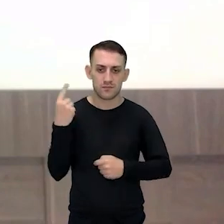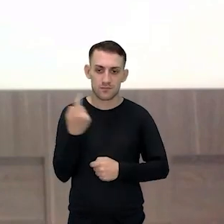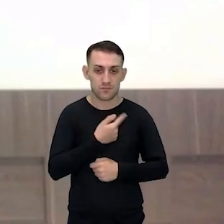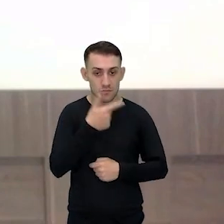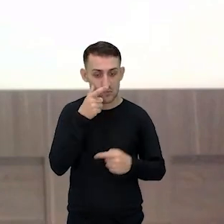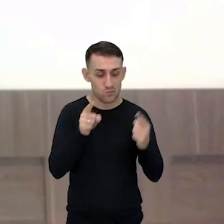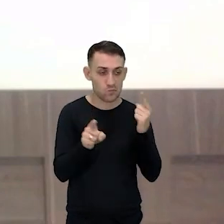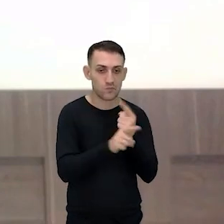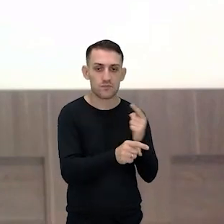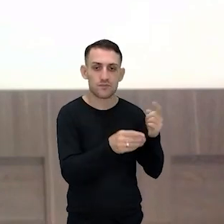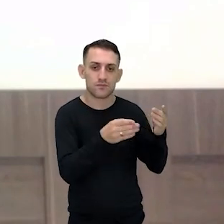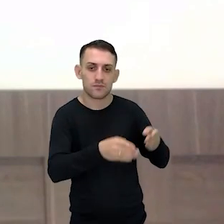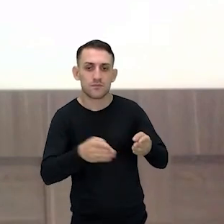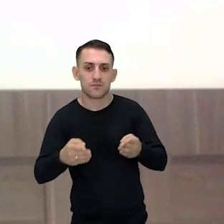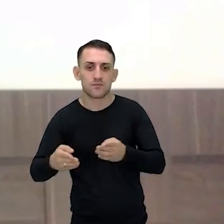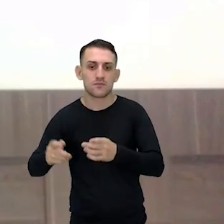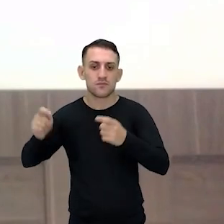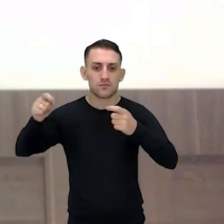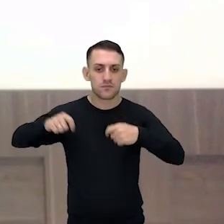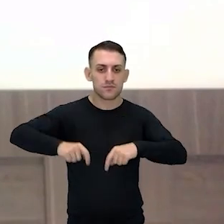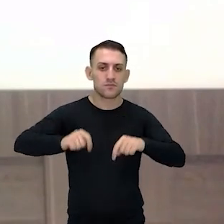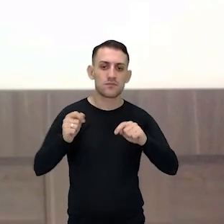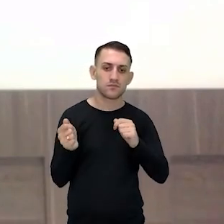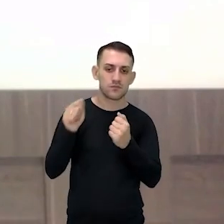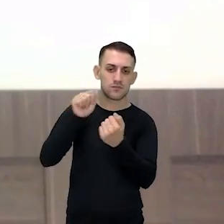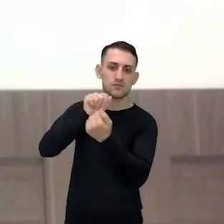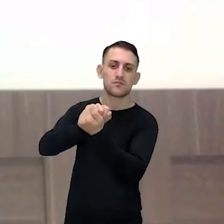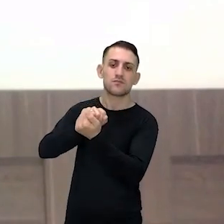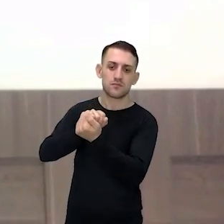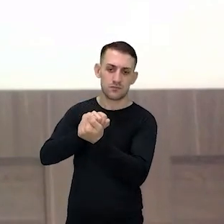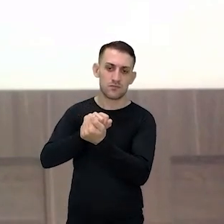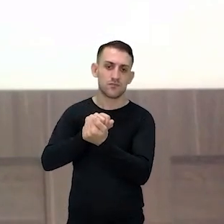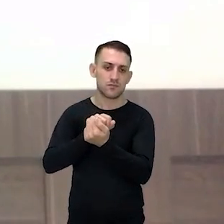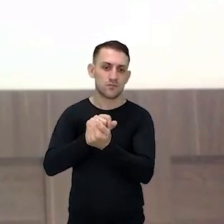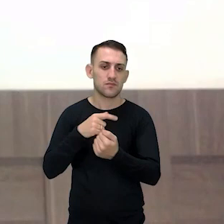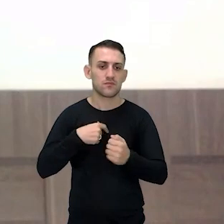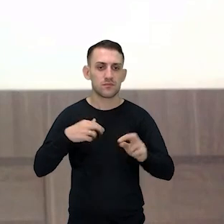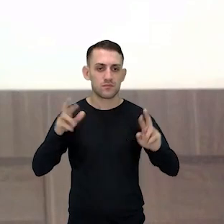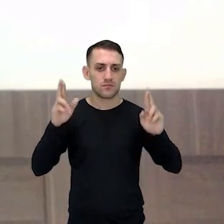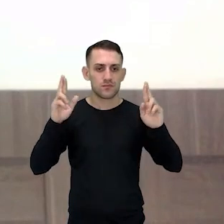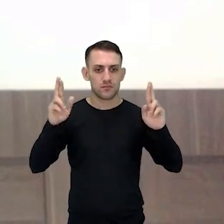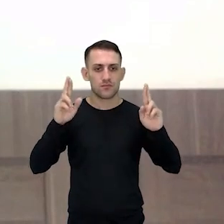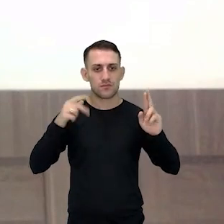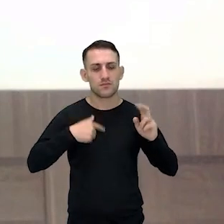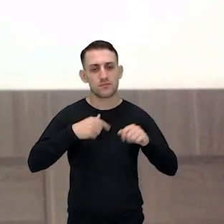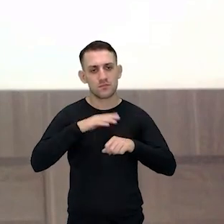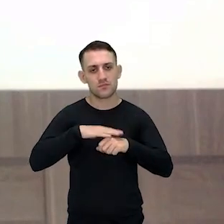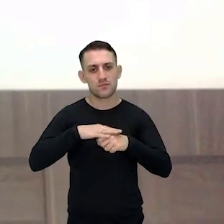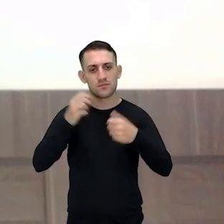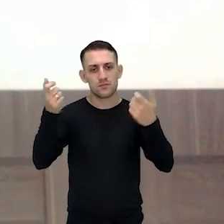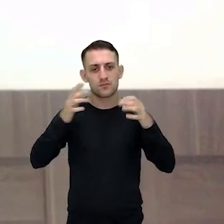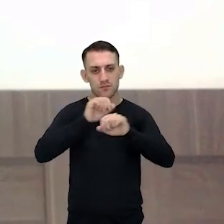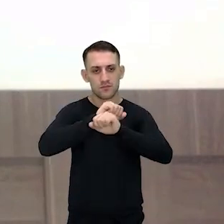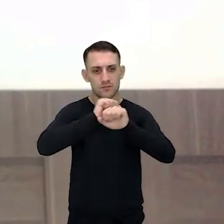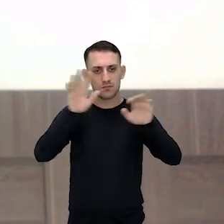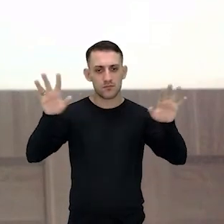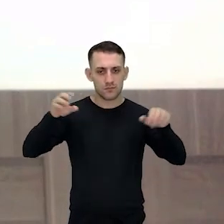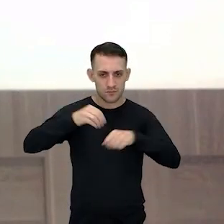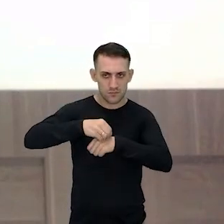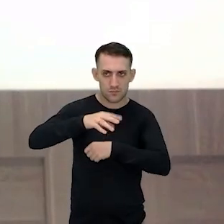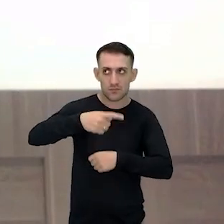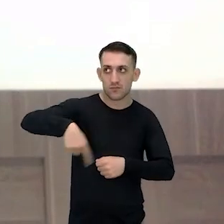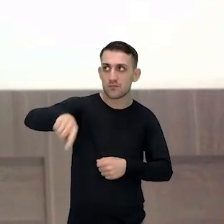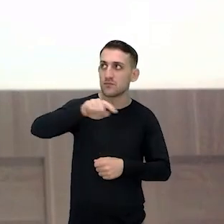o passo a passo que pode ser adaptado. Bom, eu espero ter me feito entender com essa sugestão de